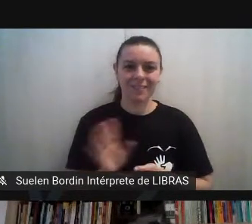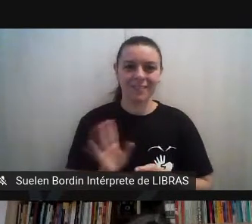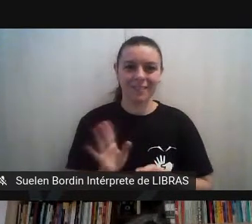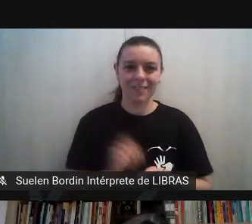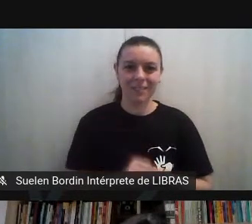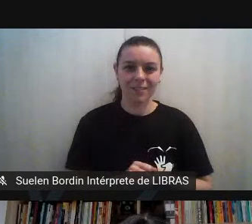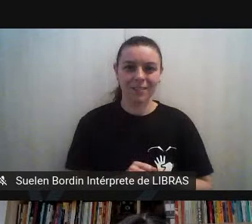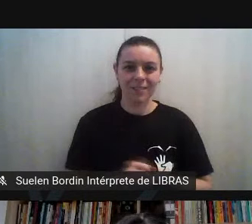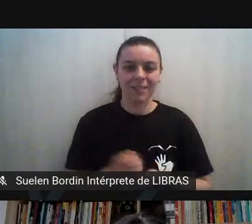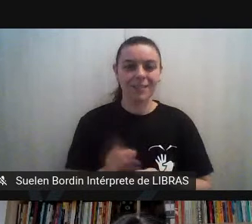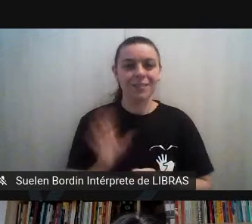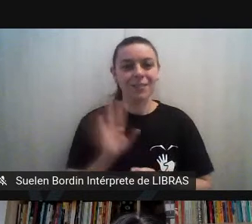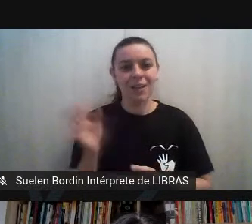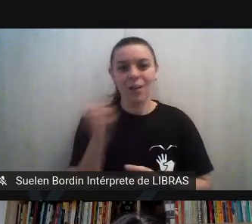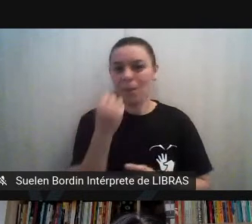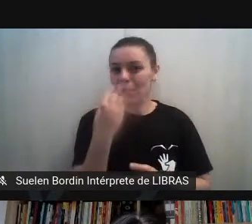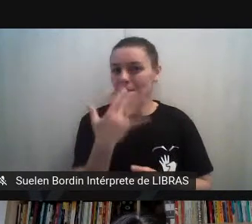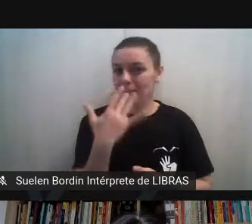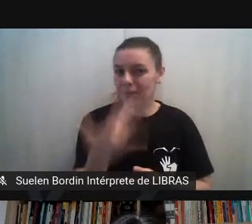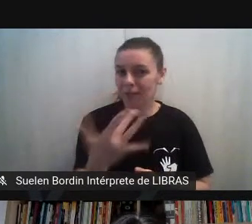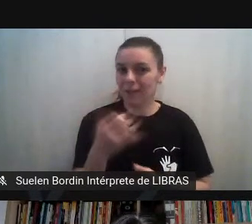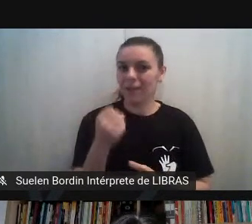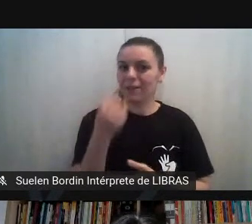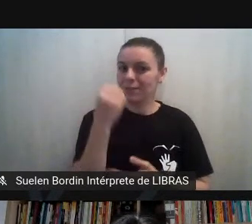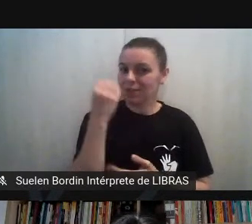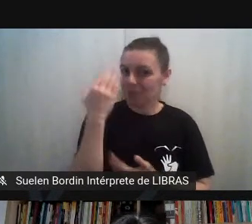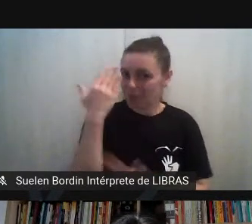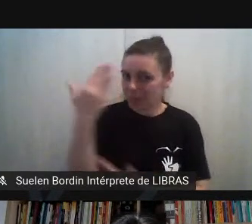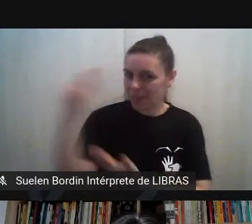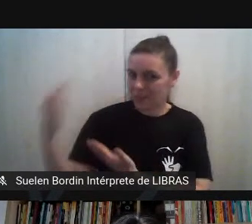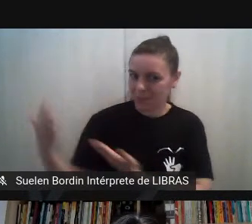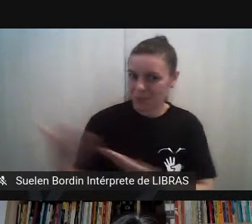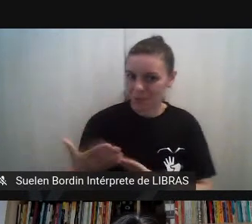Tchau, tchau. Boa tarde. Obrigada pelo convite mais uma vez.